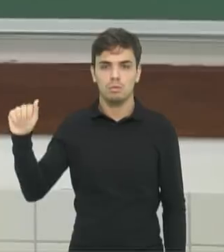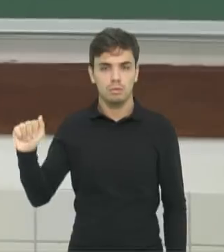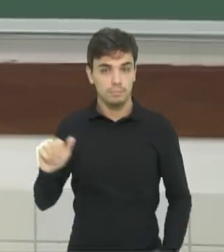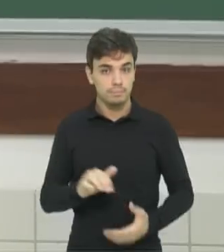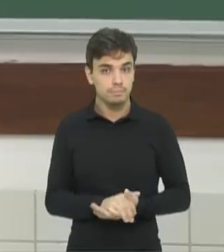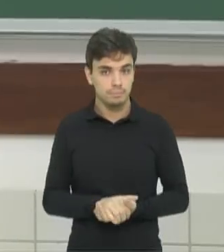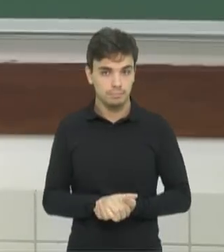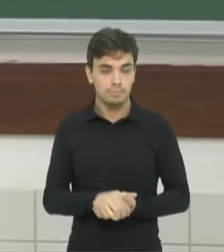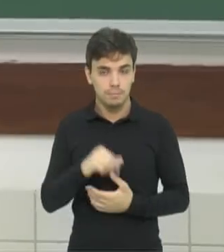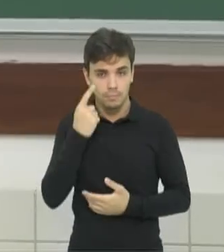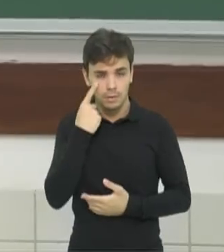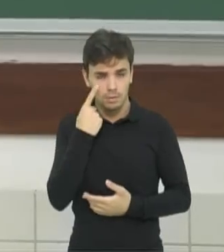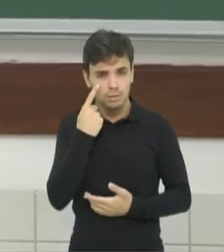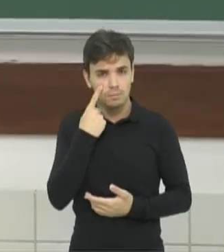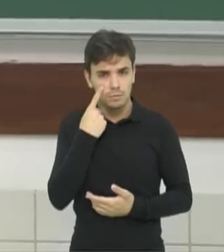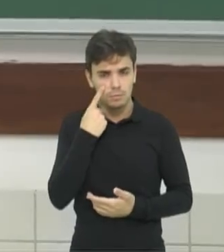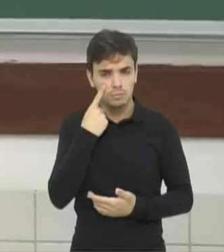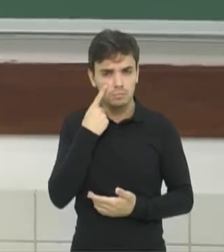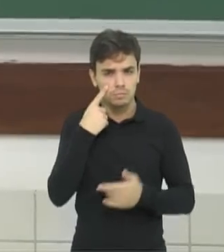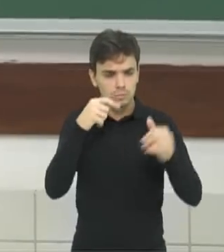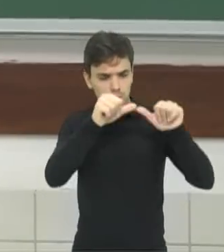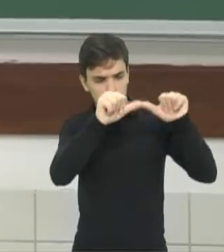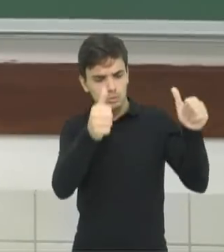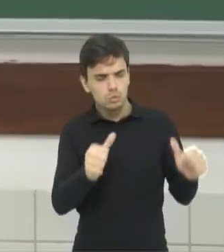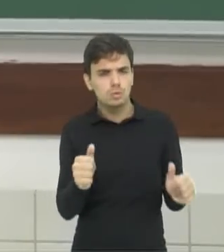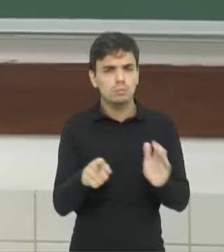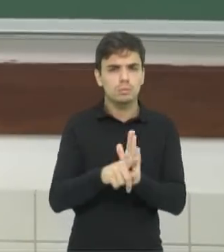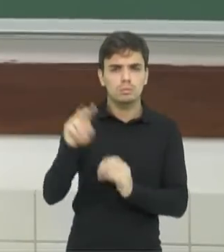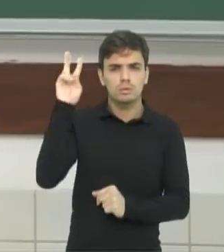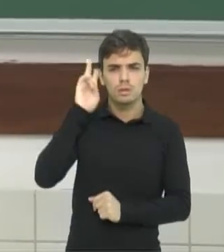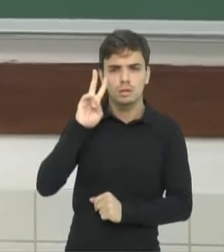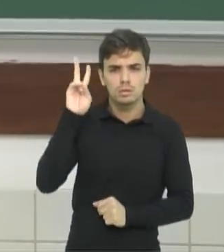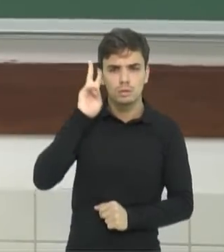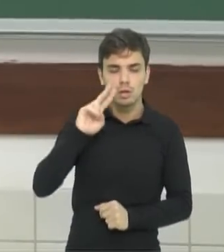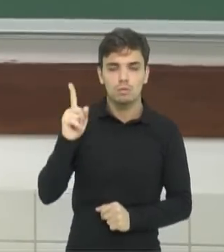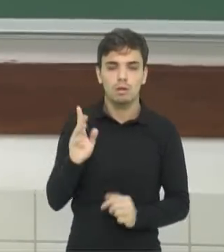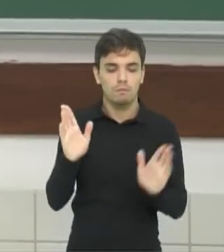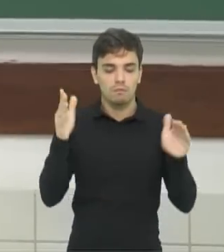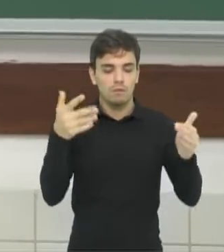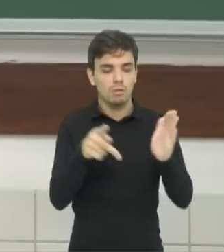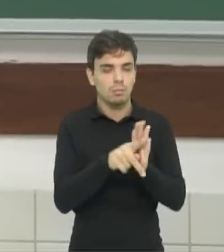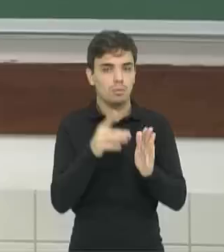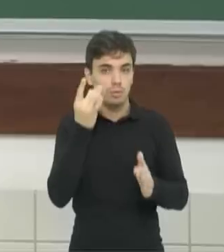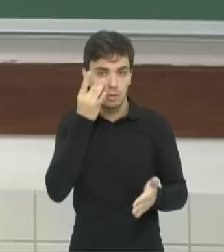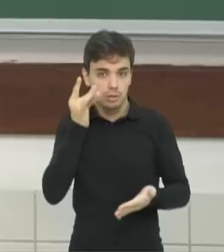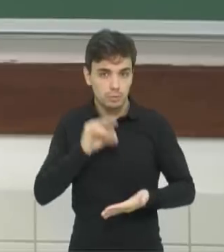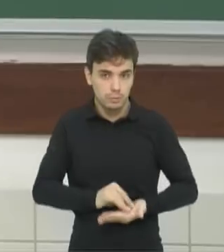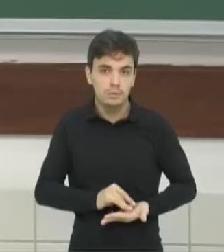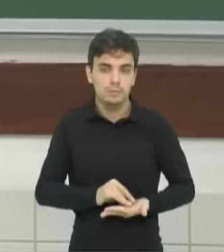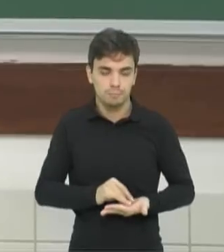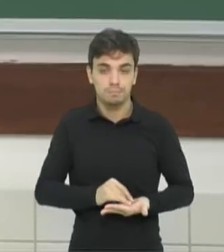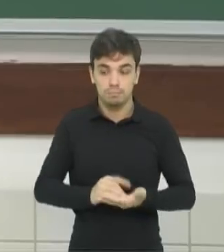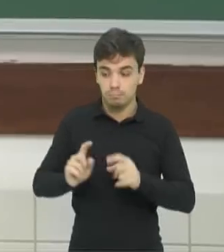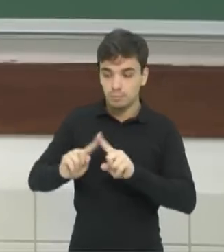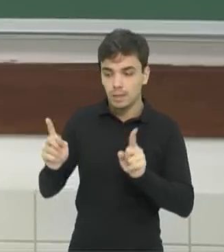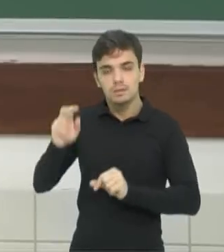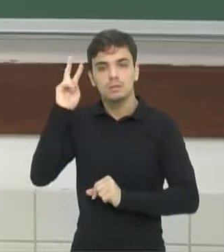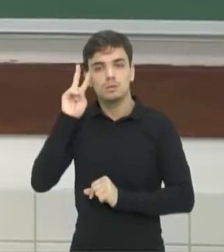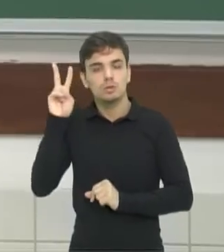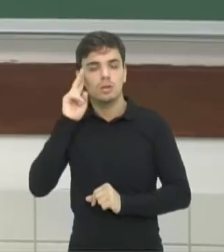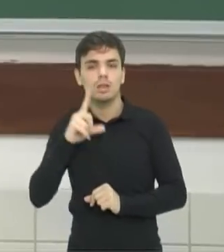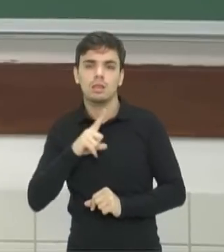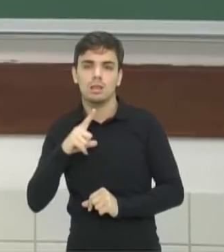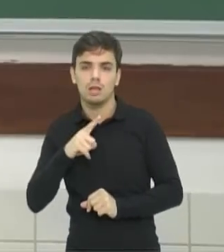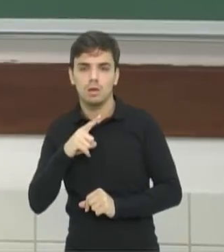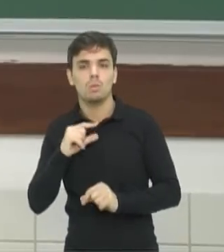está falando da escultura na história. A gente não está mais focando no realismo. Então, na história, vocês viram ali que existe do